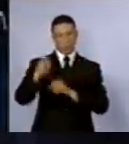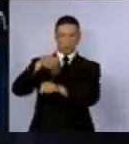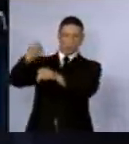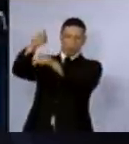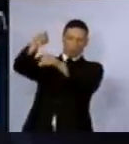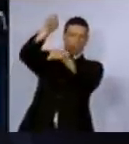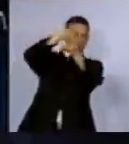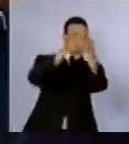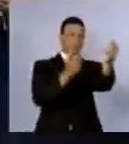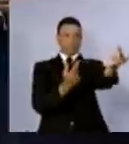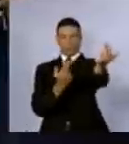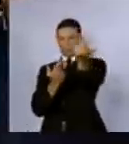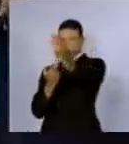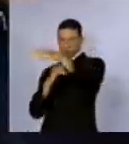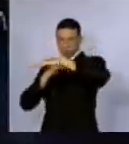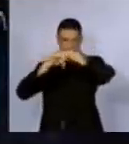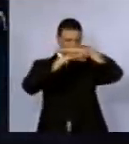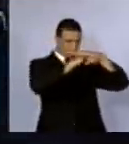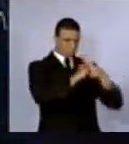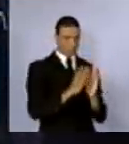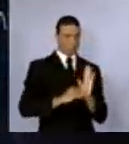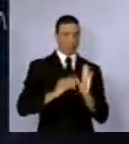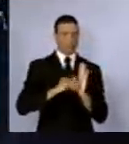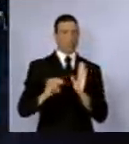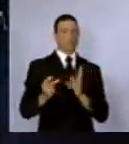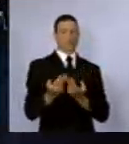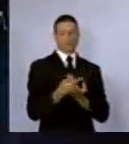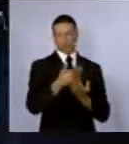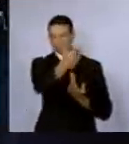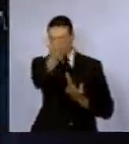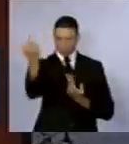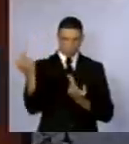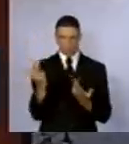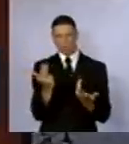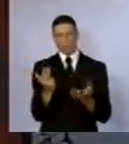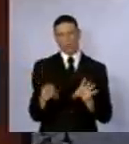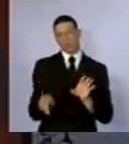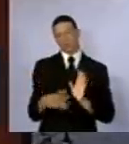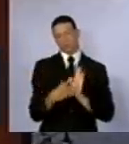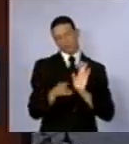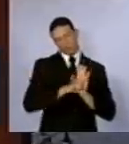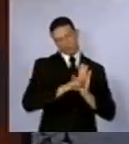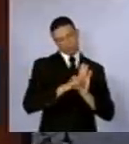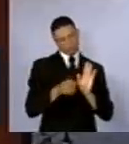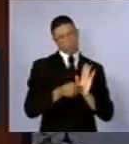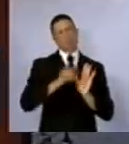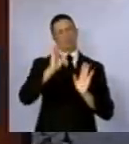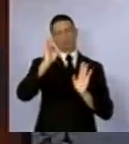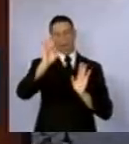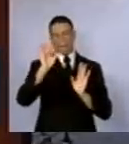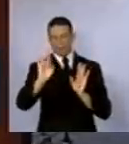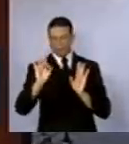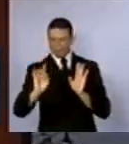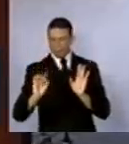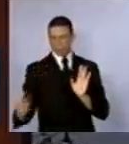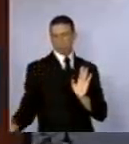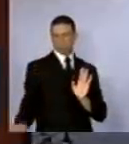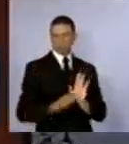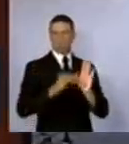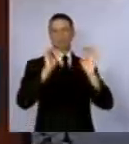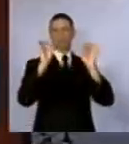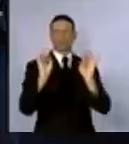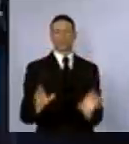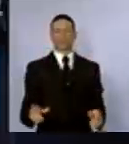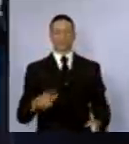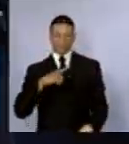países. Então, esse modelo de legislação, ele está contemplado, a maioria dele, na legislação brasileira, né? E a gente passa aqui alguns pontos